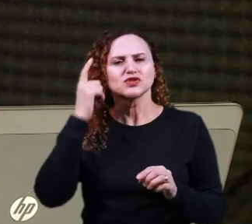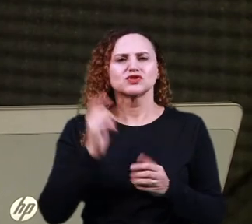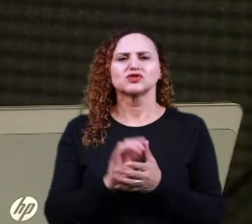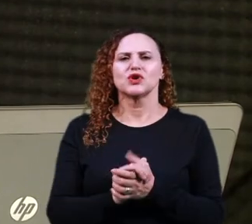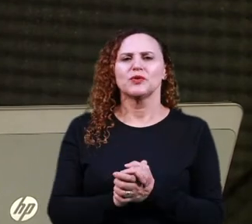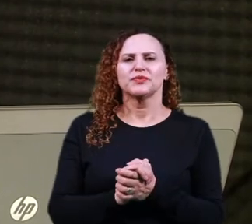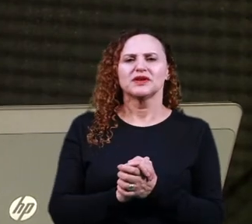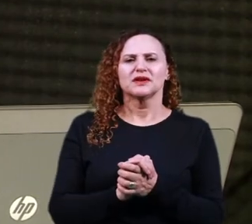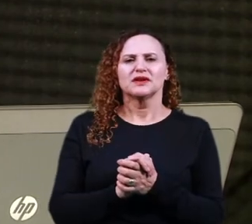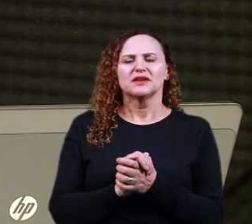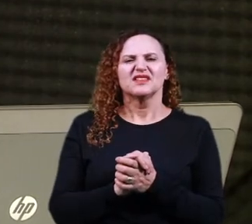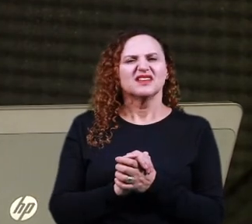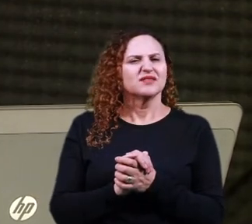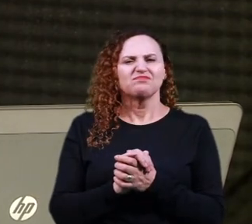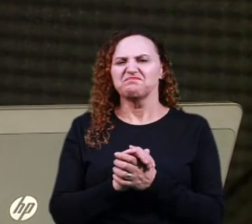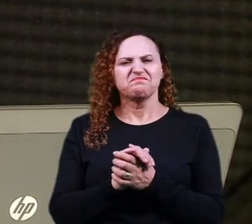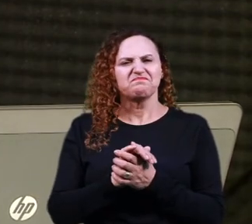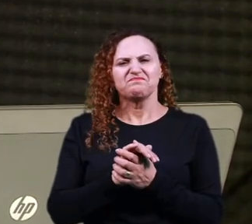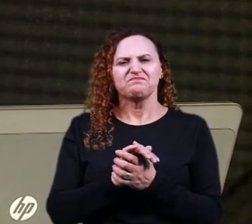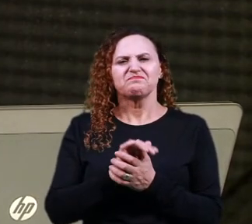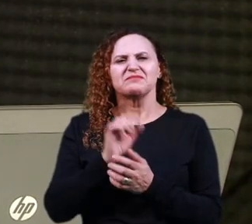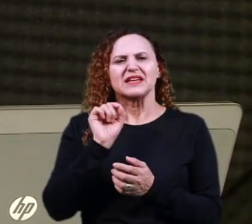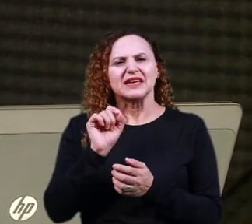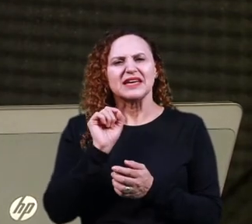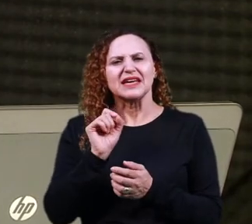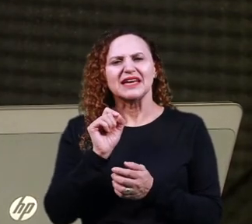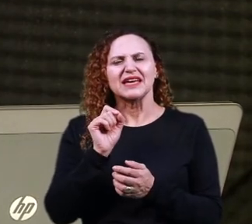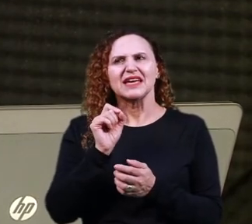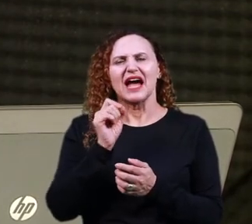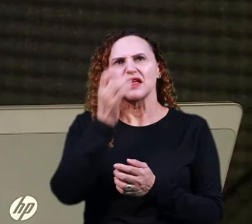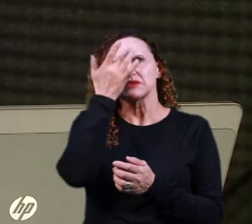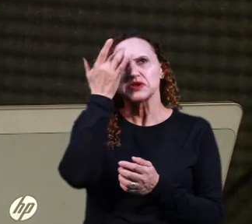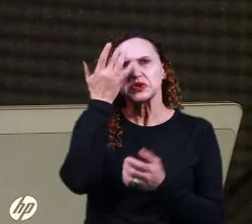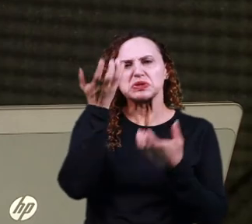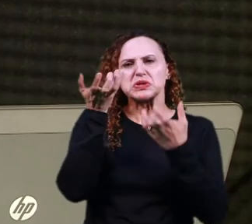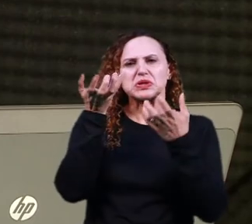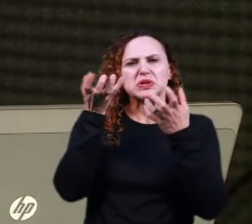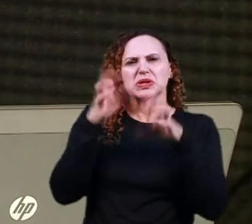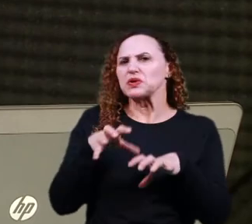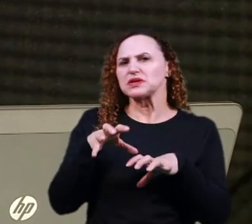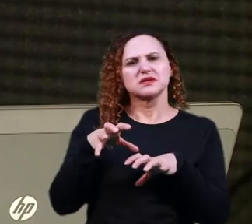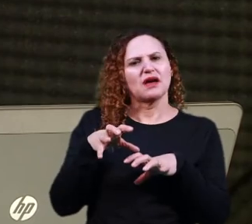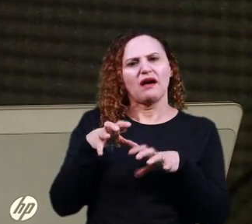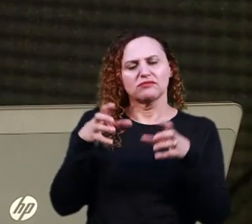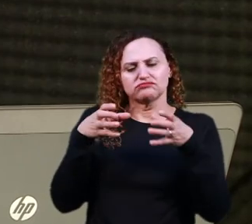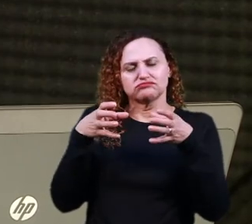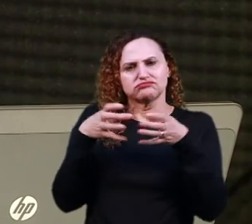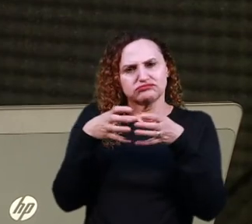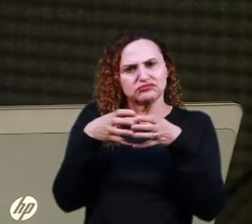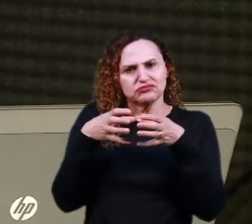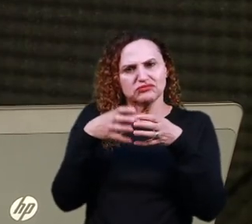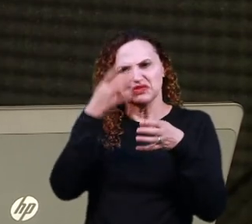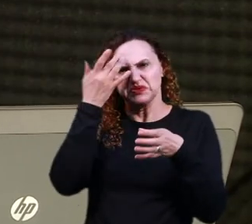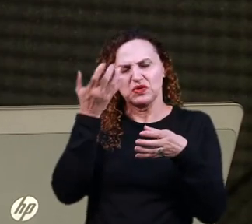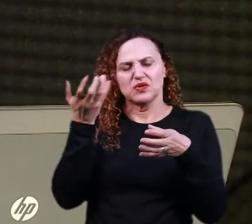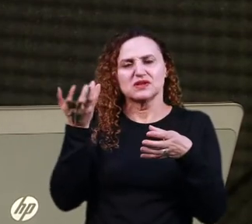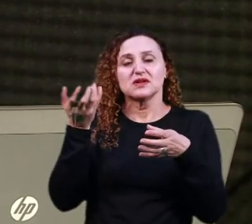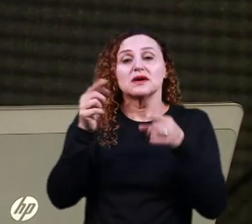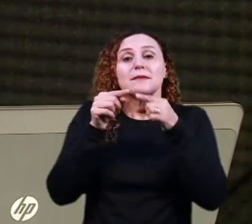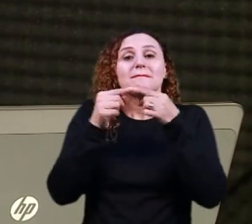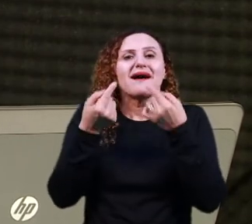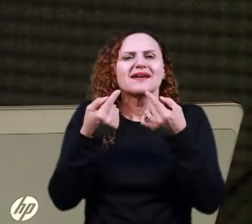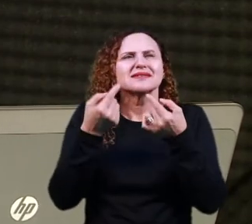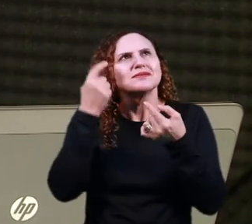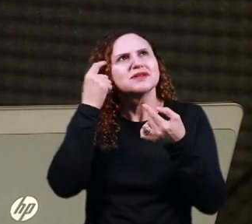para a plateia e pregar aos peixes por isso é o sermão de Santo António aos peixes só que